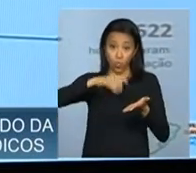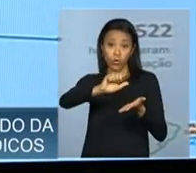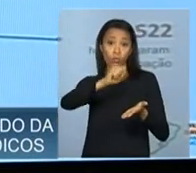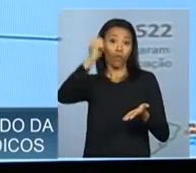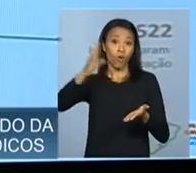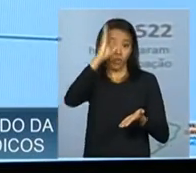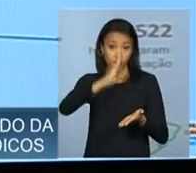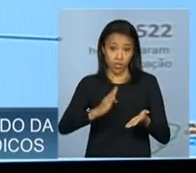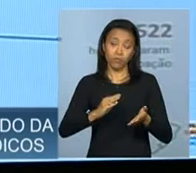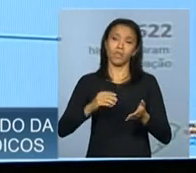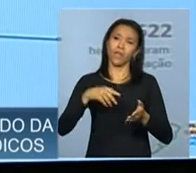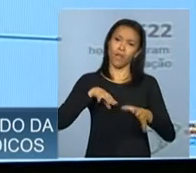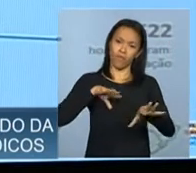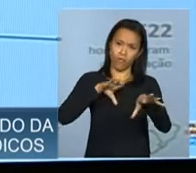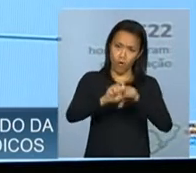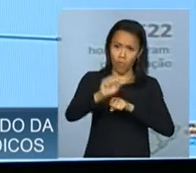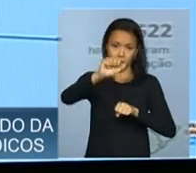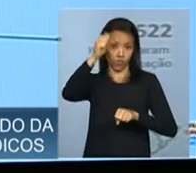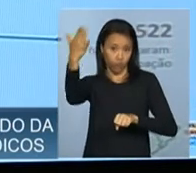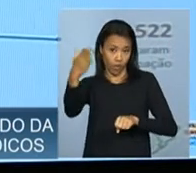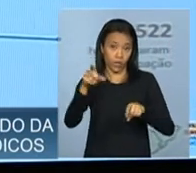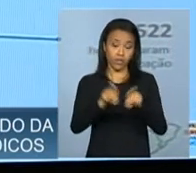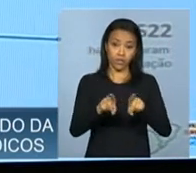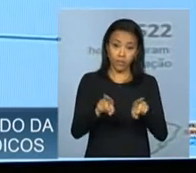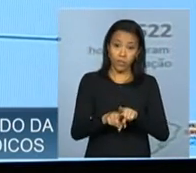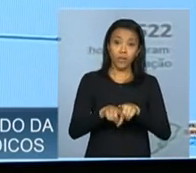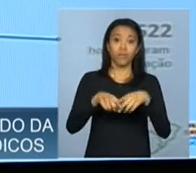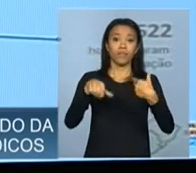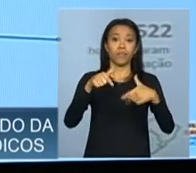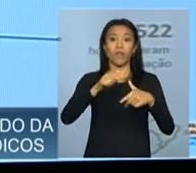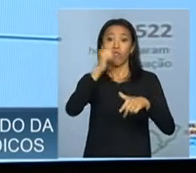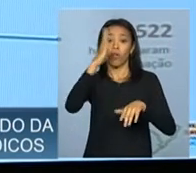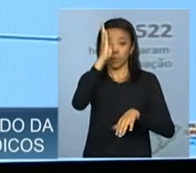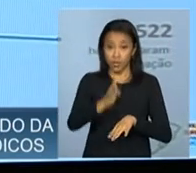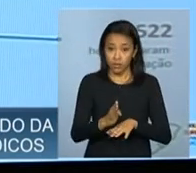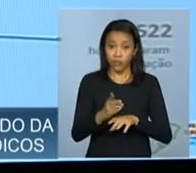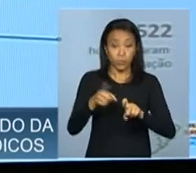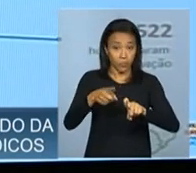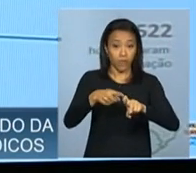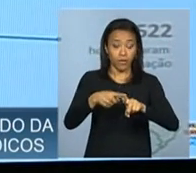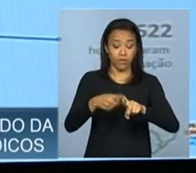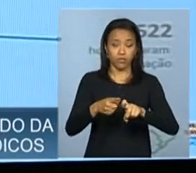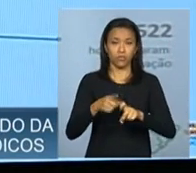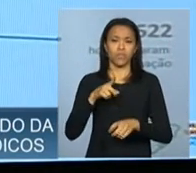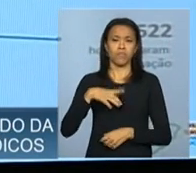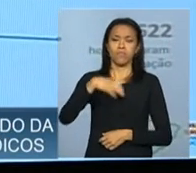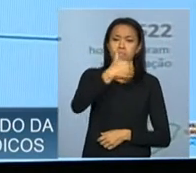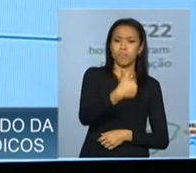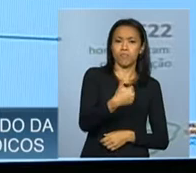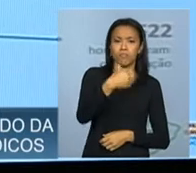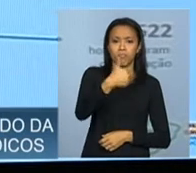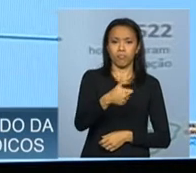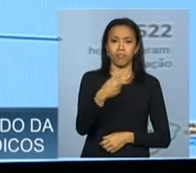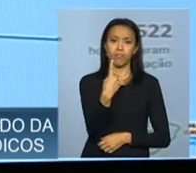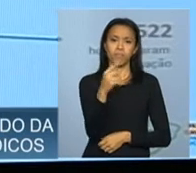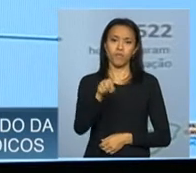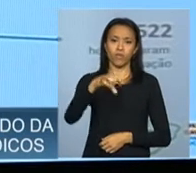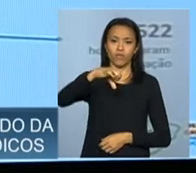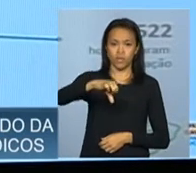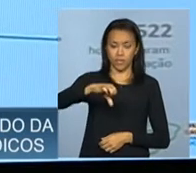no exterior formatos fora e com atuação fora do Brasil nós tivemos aquele continente inicial de 1920